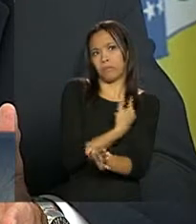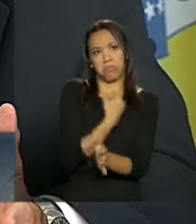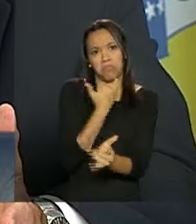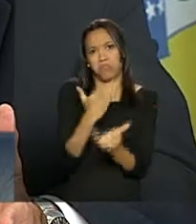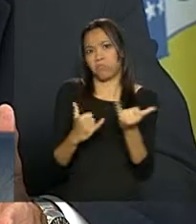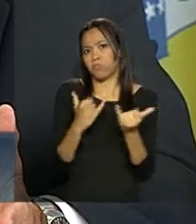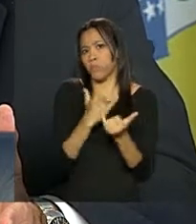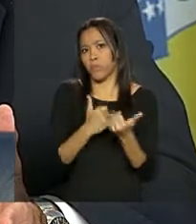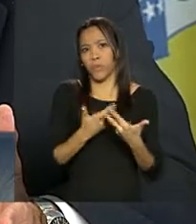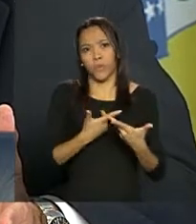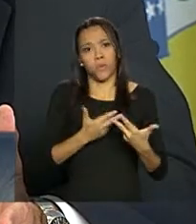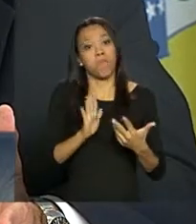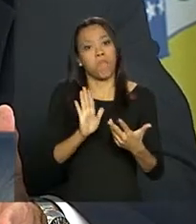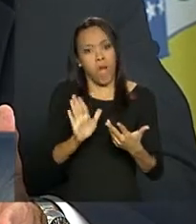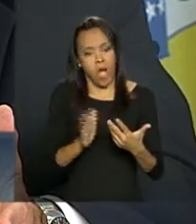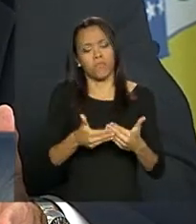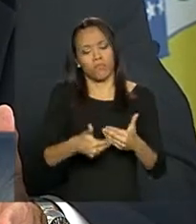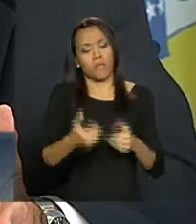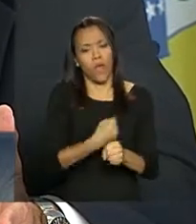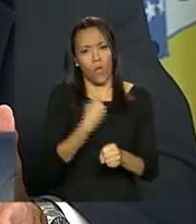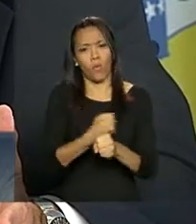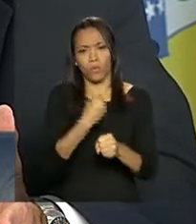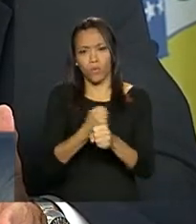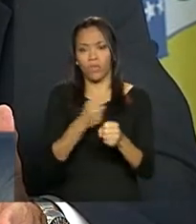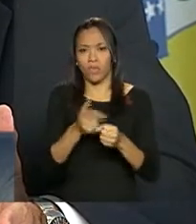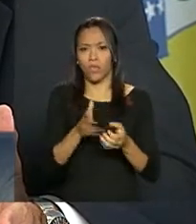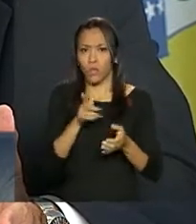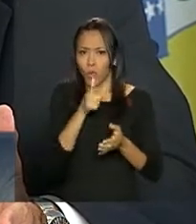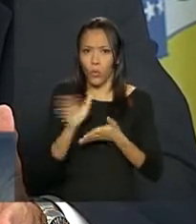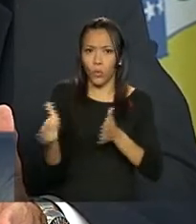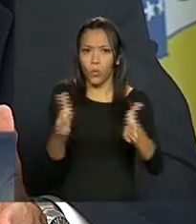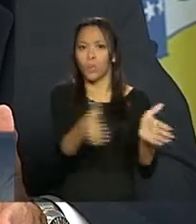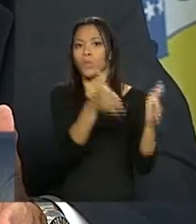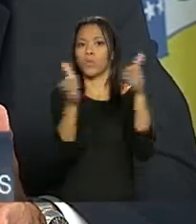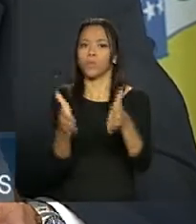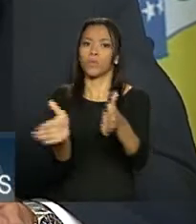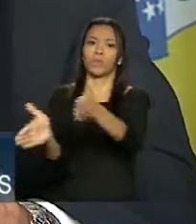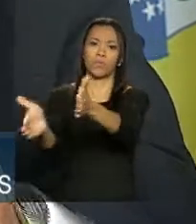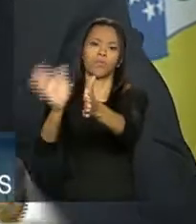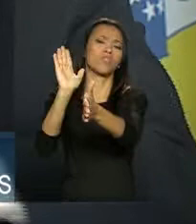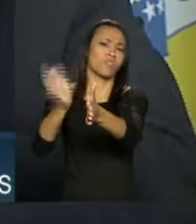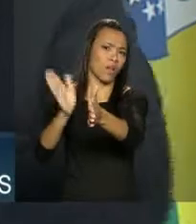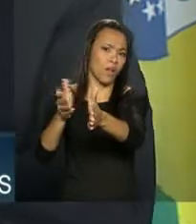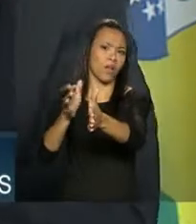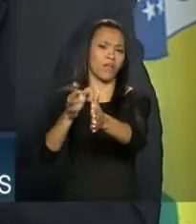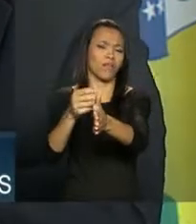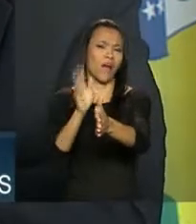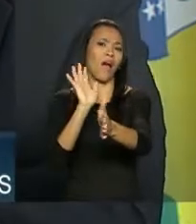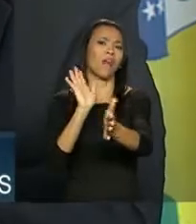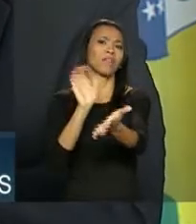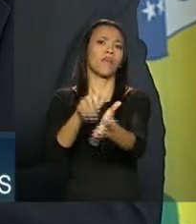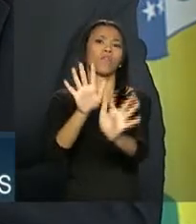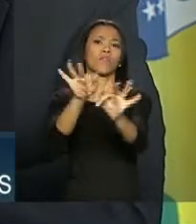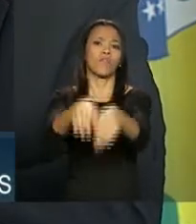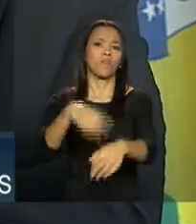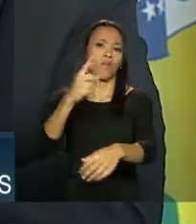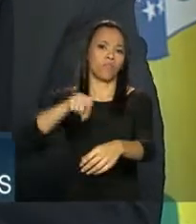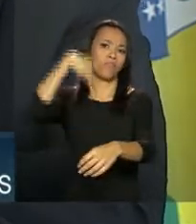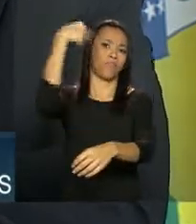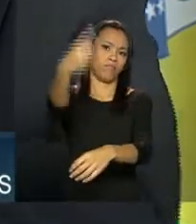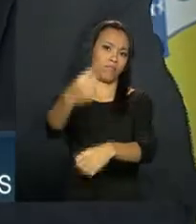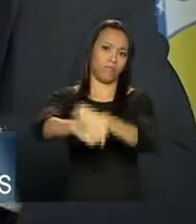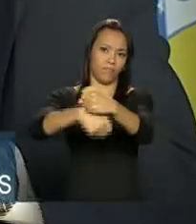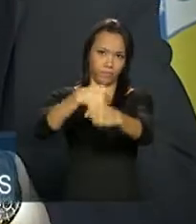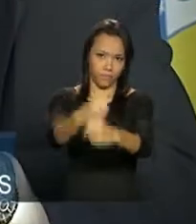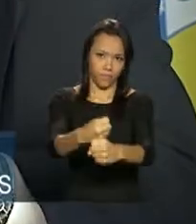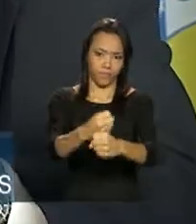algum fato mas a obra da transposição do Rio São Francisco Está prevista para ser entregue até o final do próximo ano